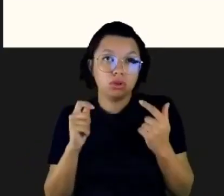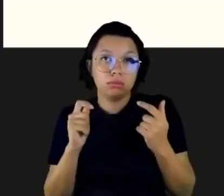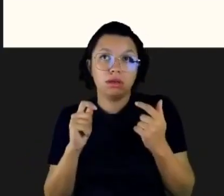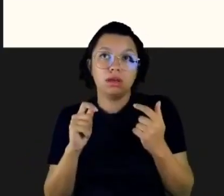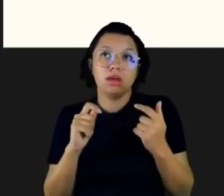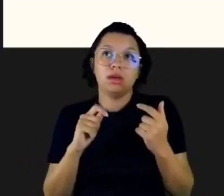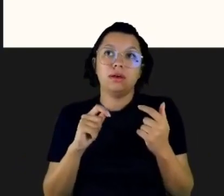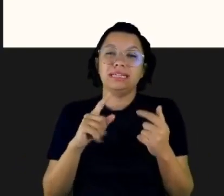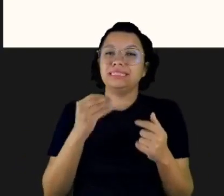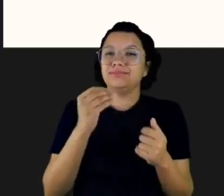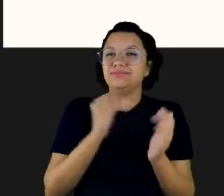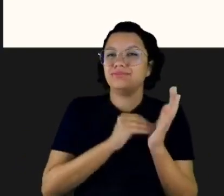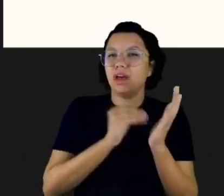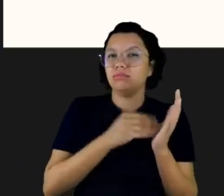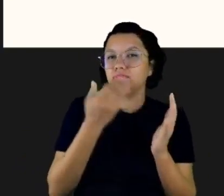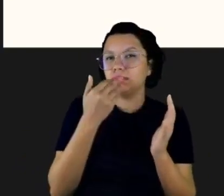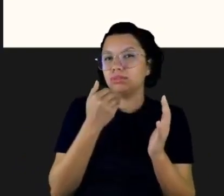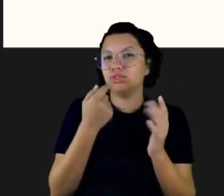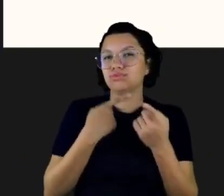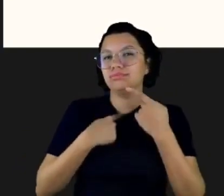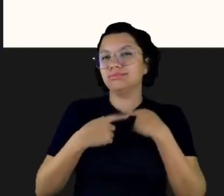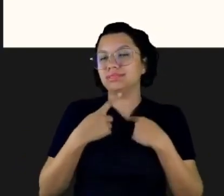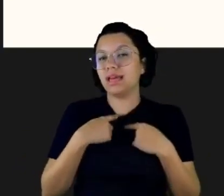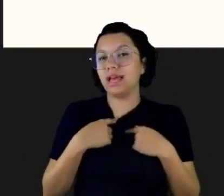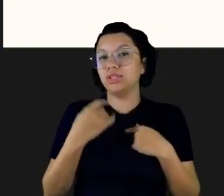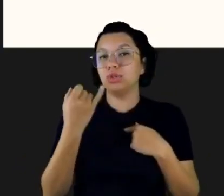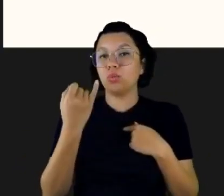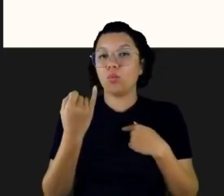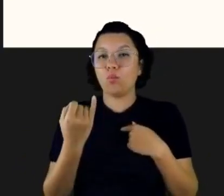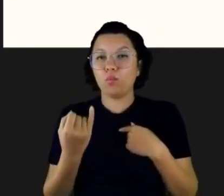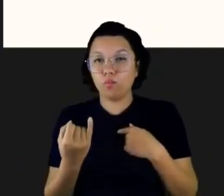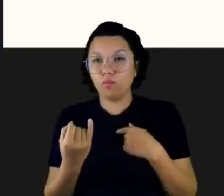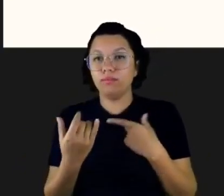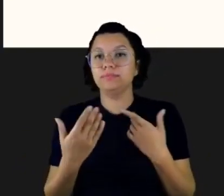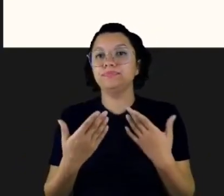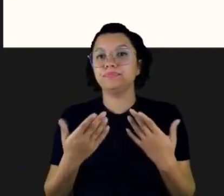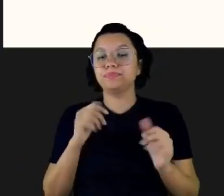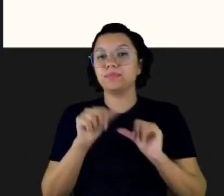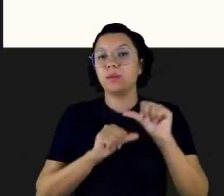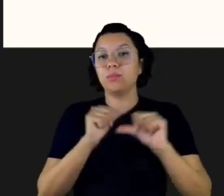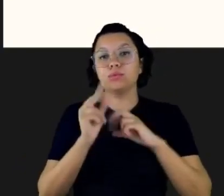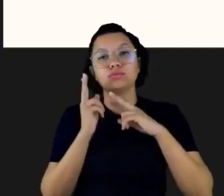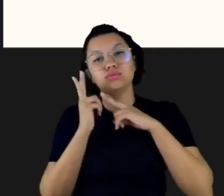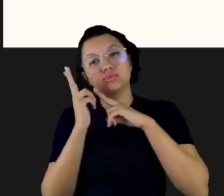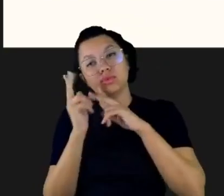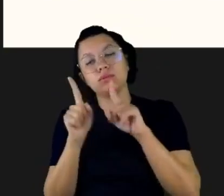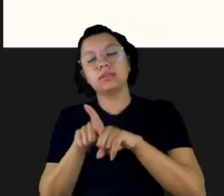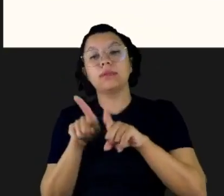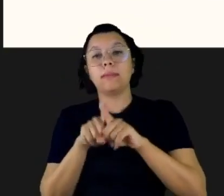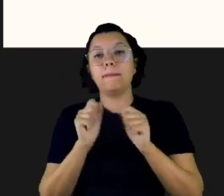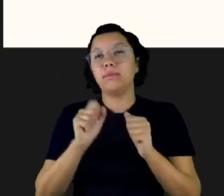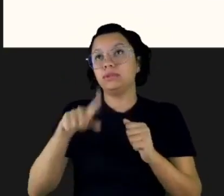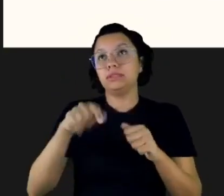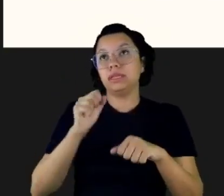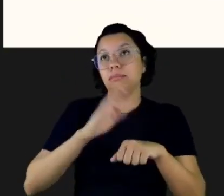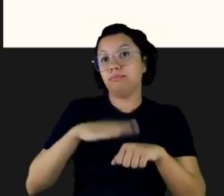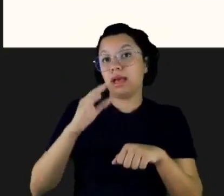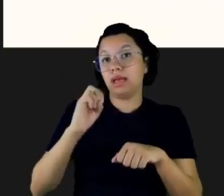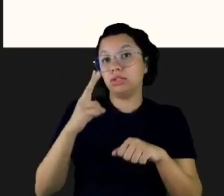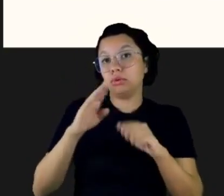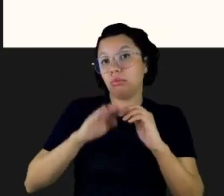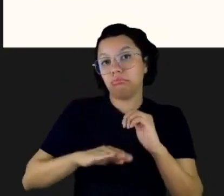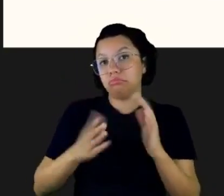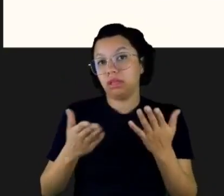de apetite e redução de peso. E também a alteração do sono, que pode ser para mais ou para menos.